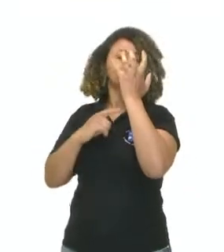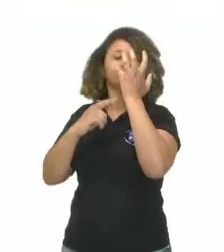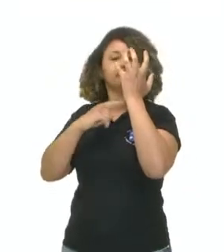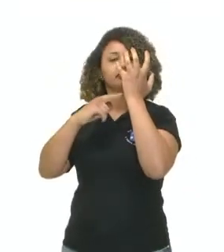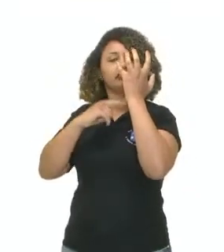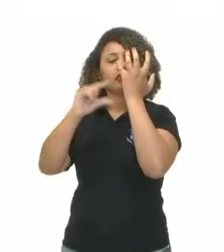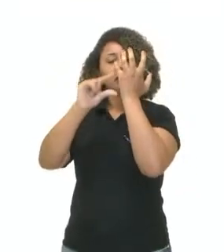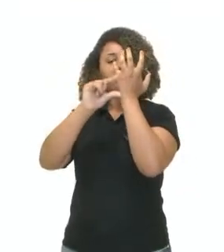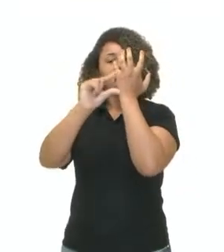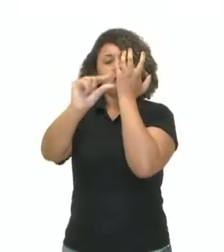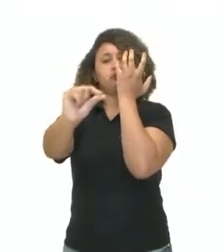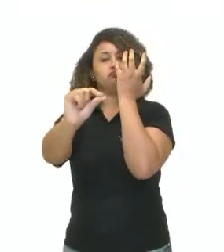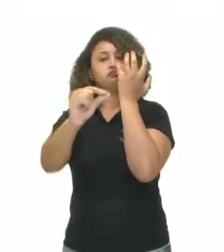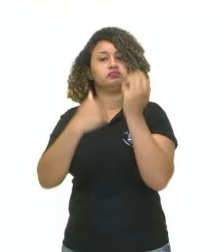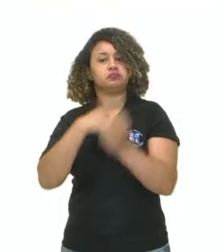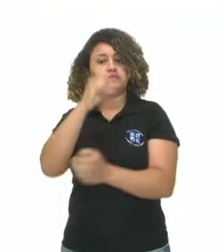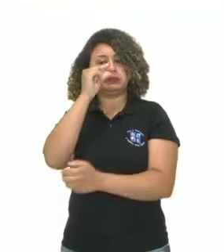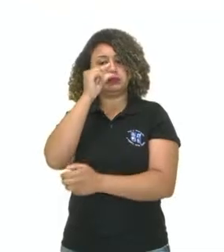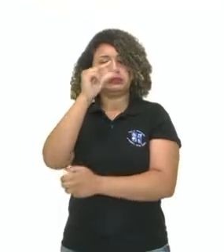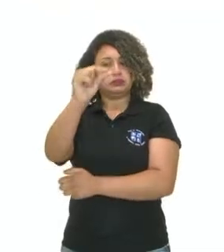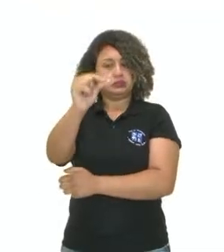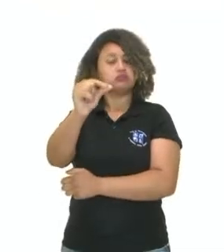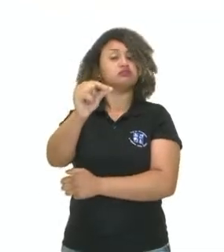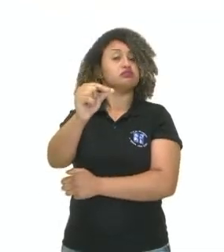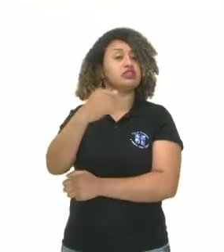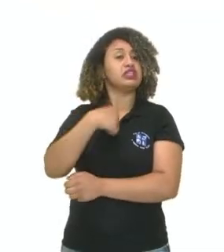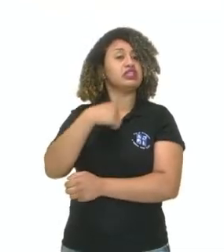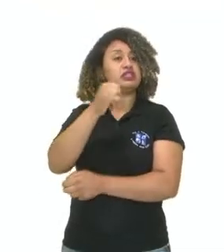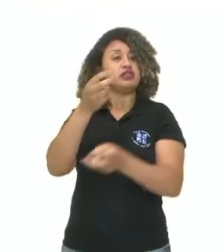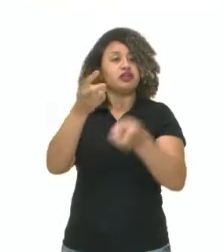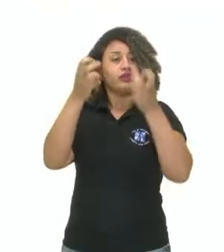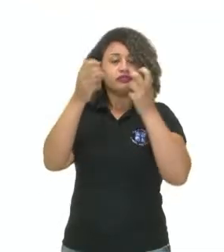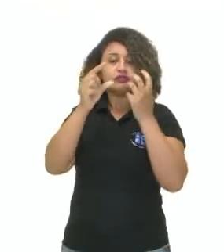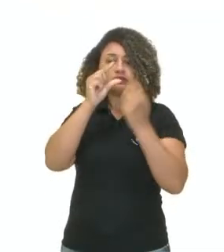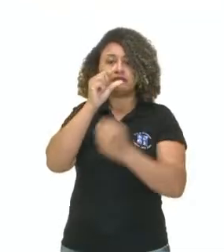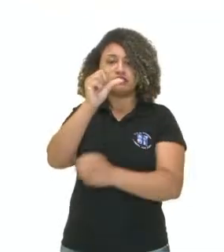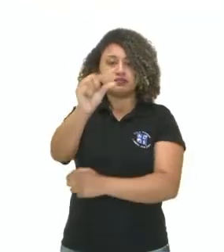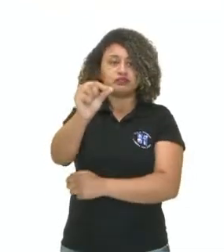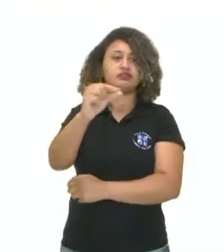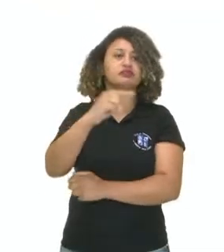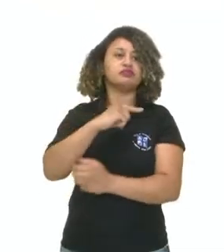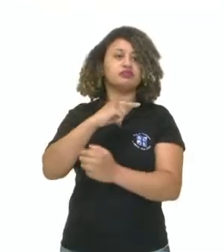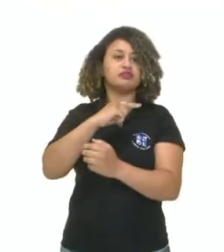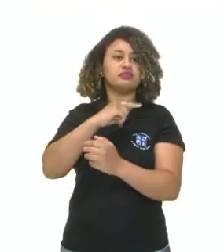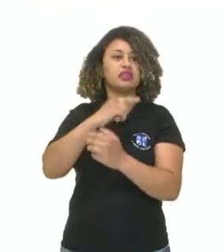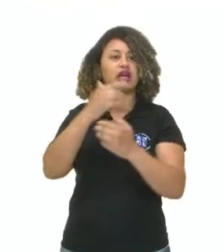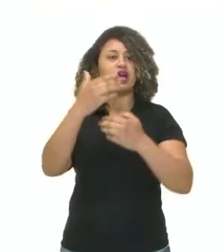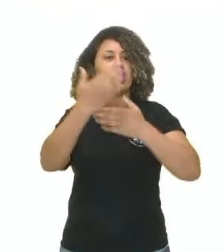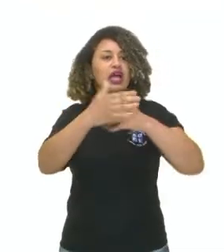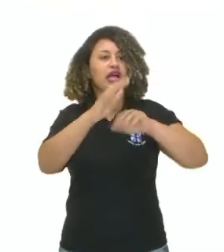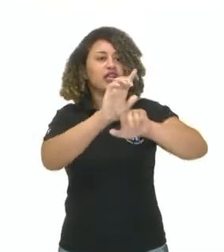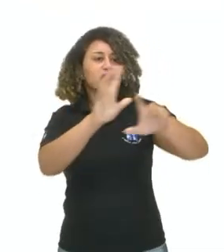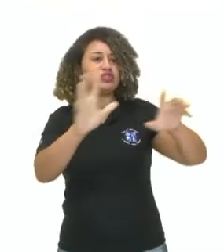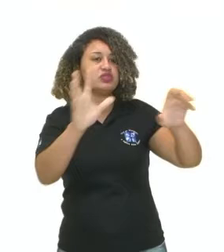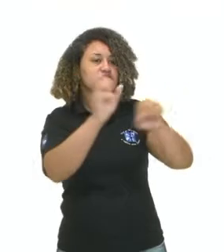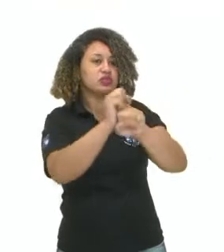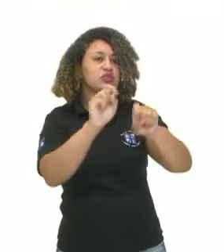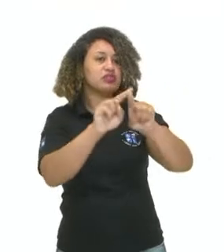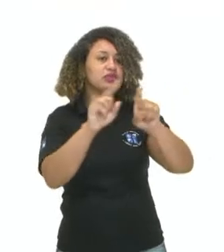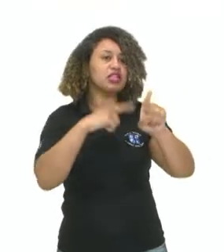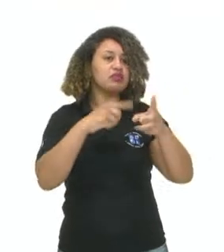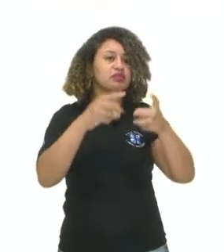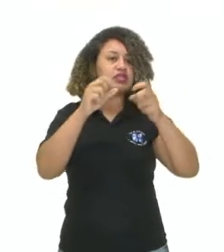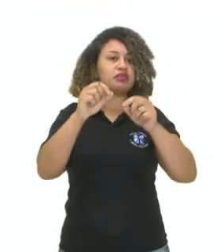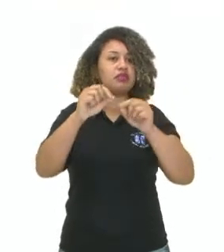um nariz mais avantajado. Se você olhar nesse nariz, o fundo é escuro, né? Mas dá para ver duas folhas,